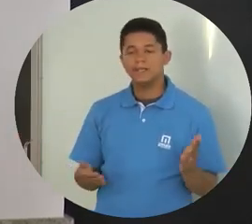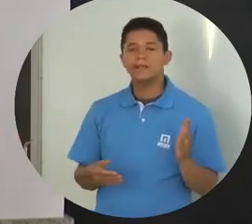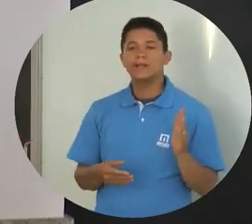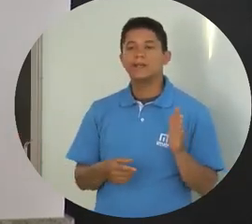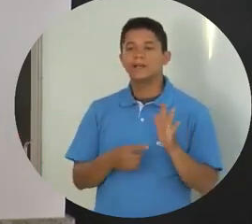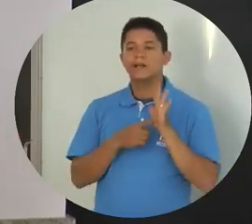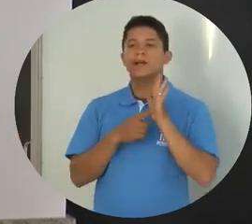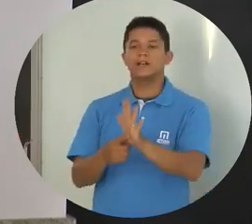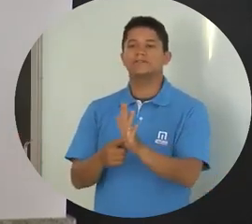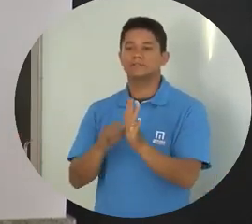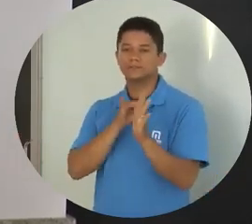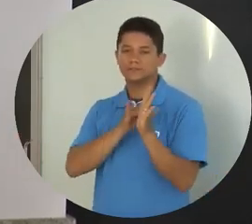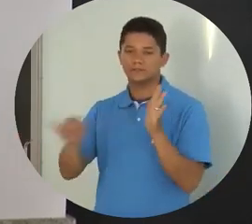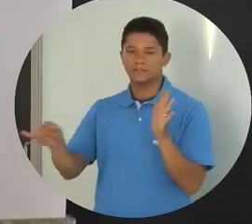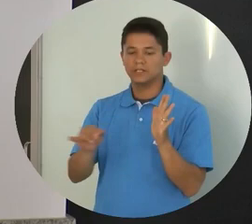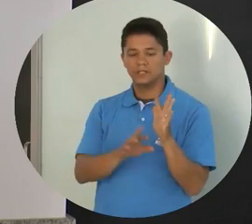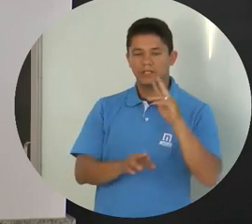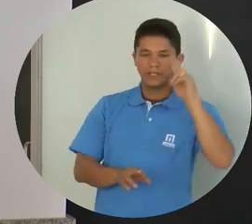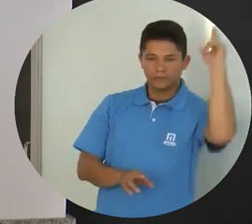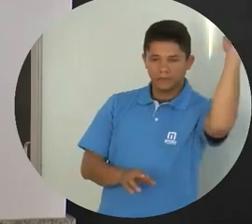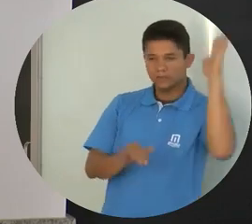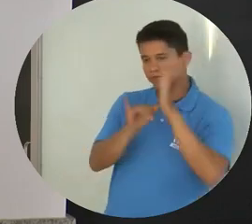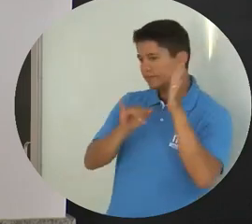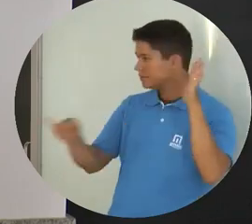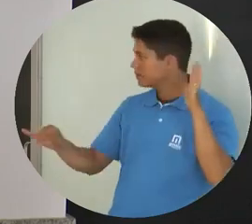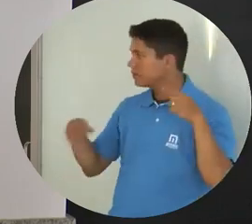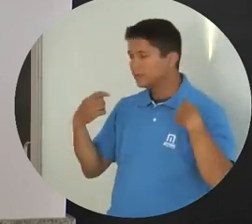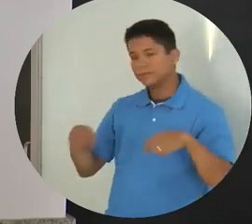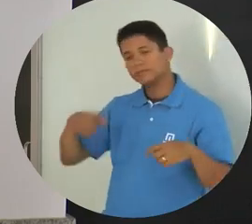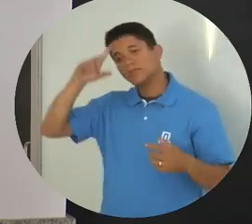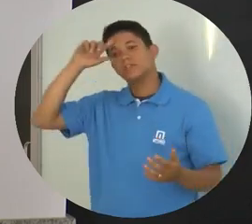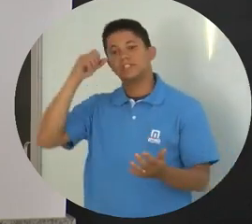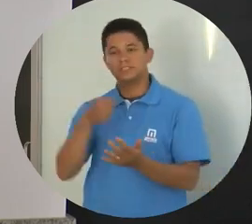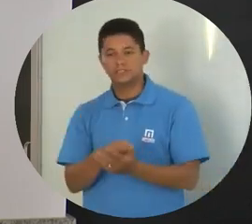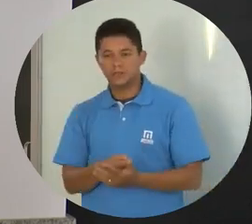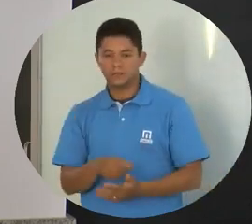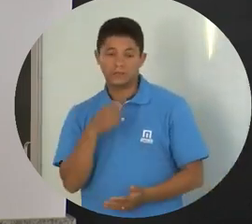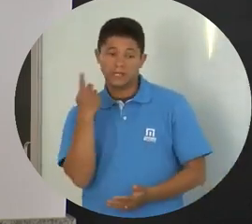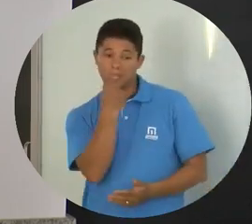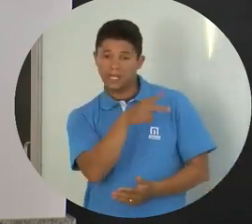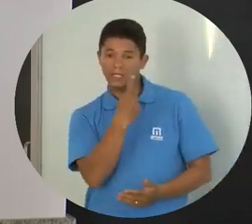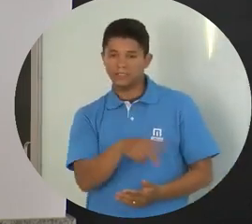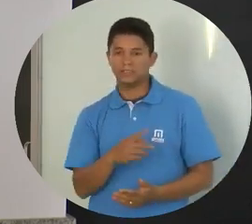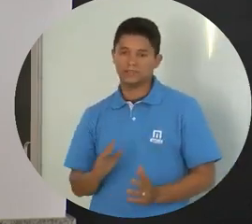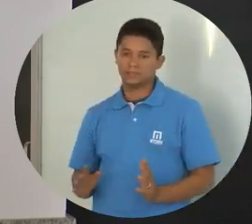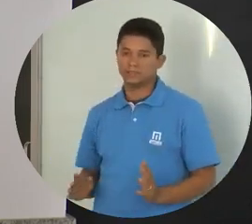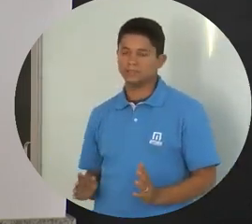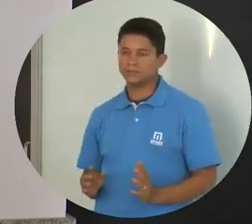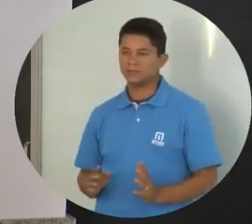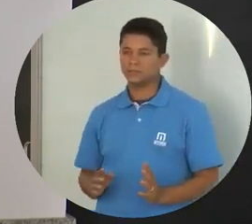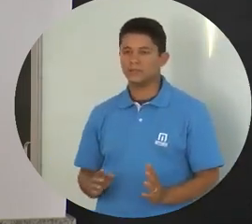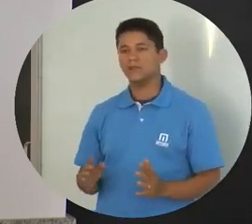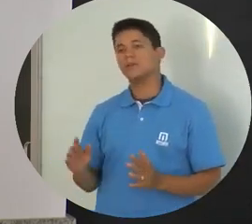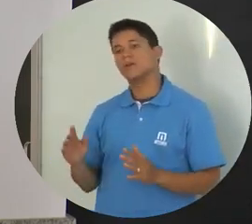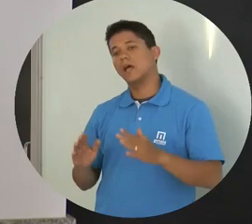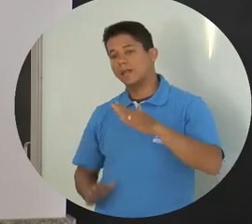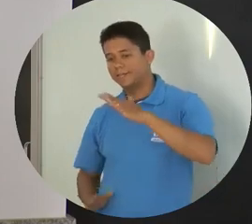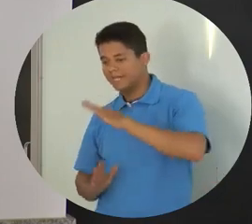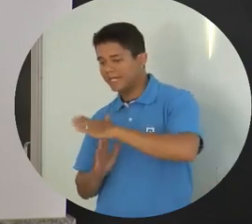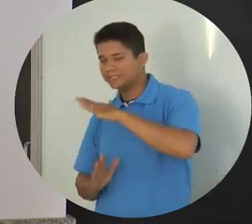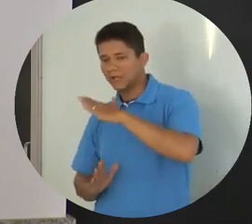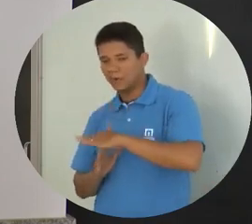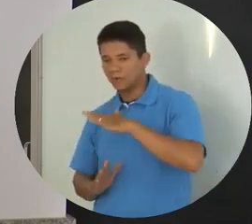do empreendedor que era uma decisão, uma definição deles. Há uma